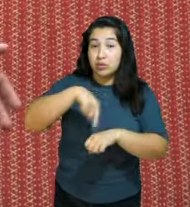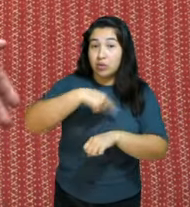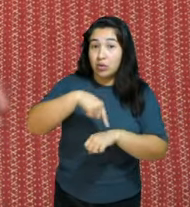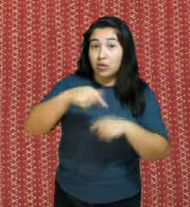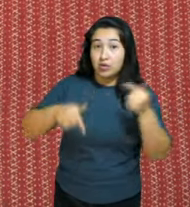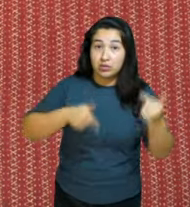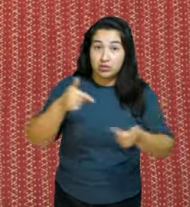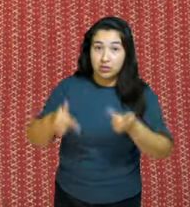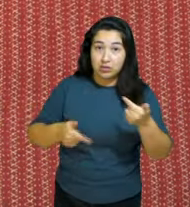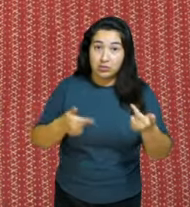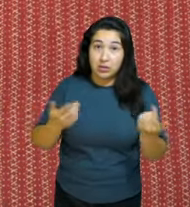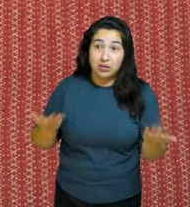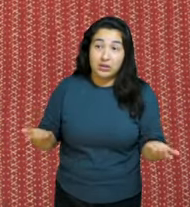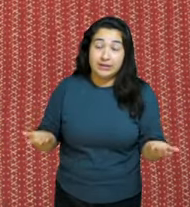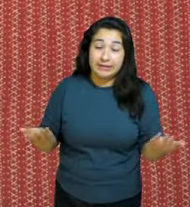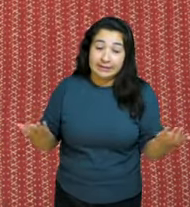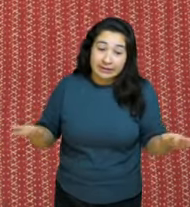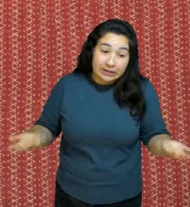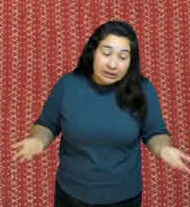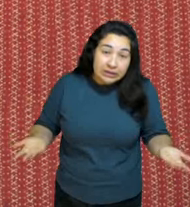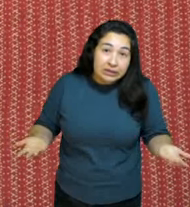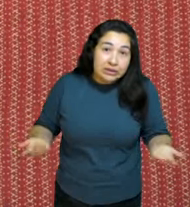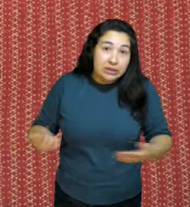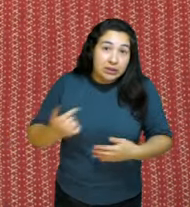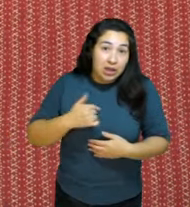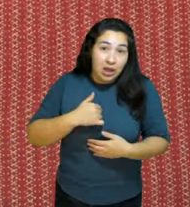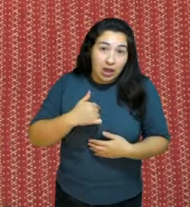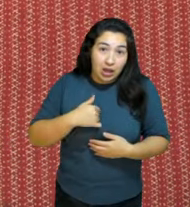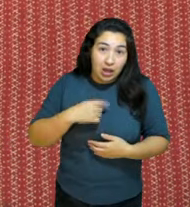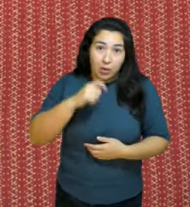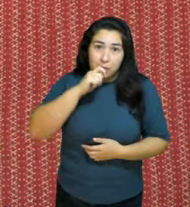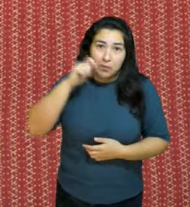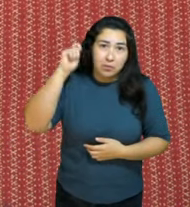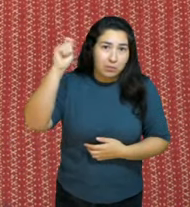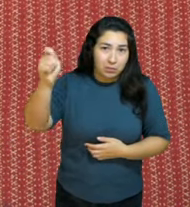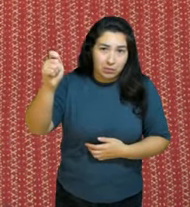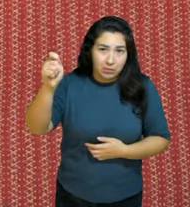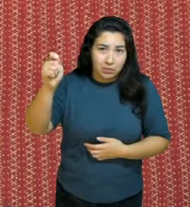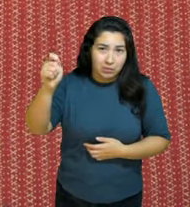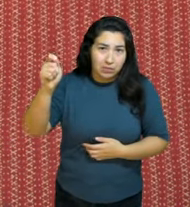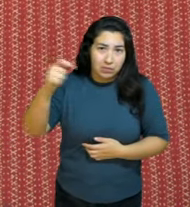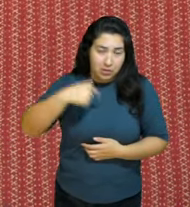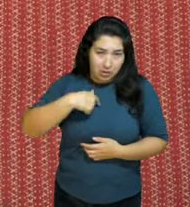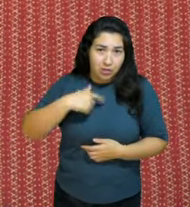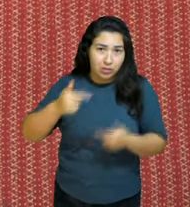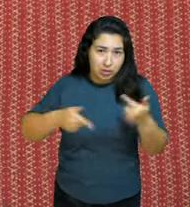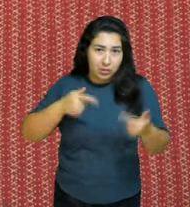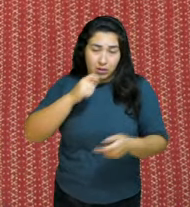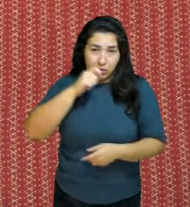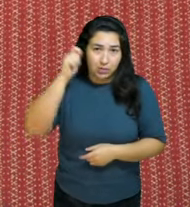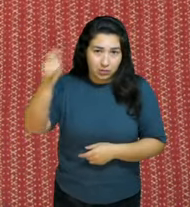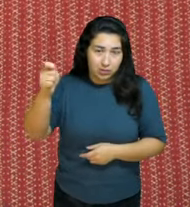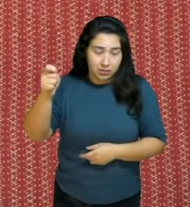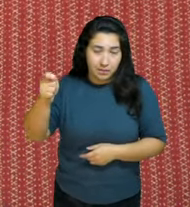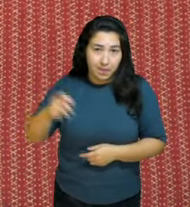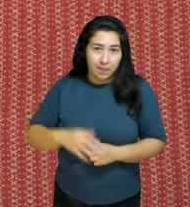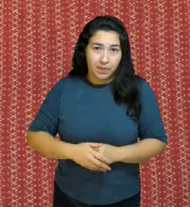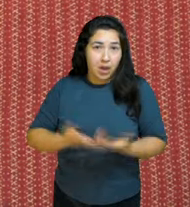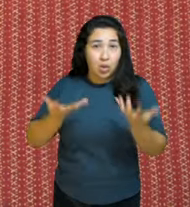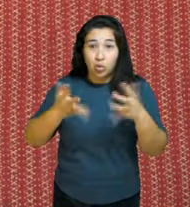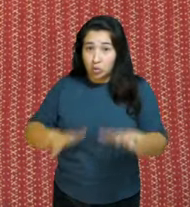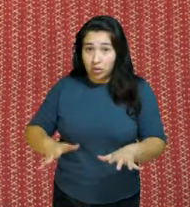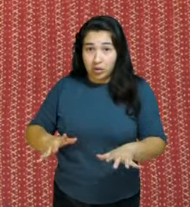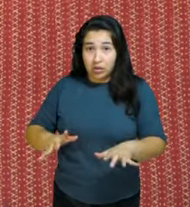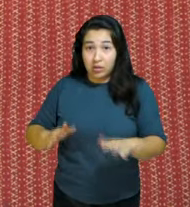Então, eu não tenho, enquanto árbitro, interesse algum em sair da minha casa,